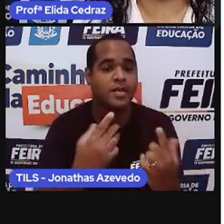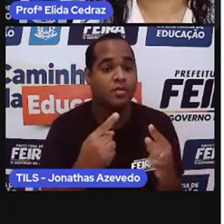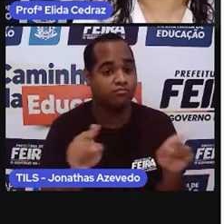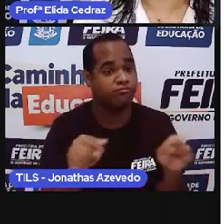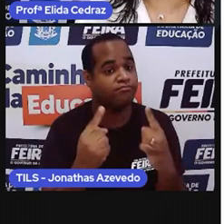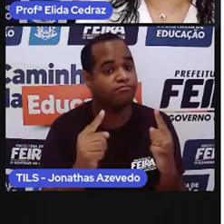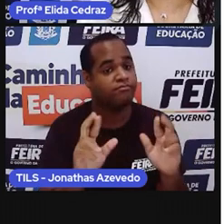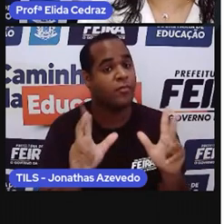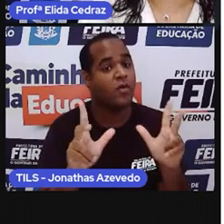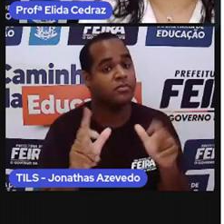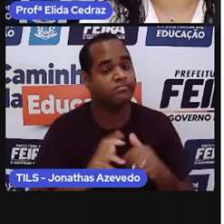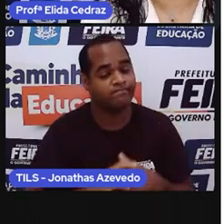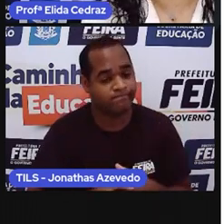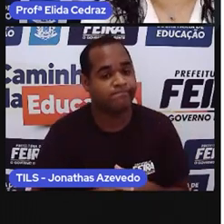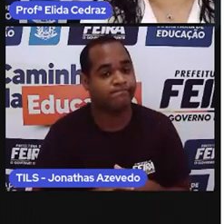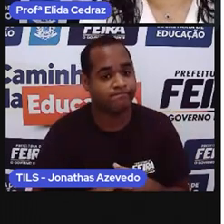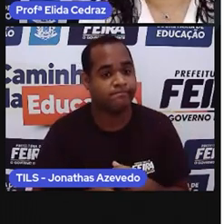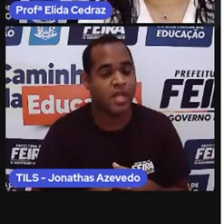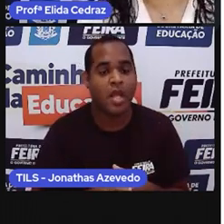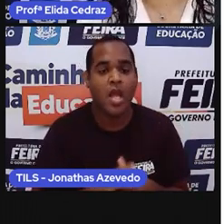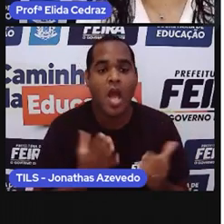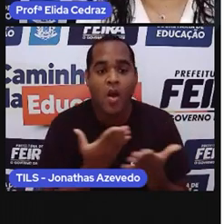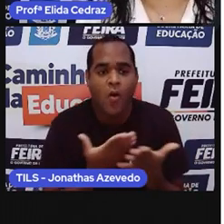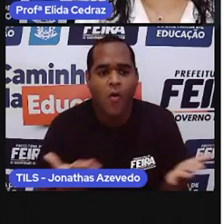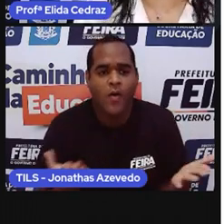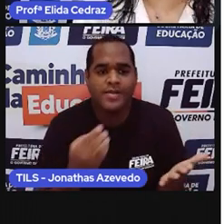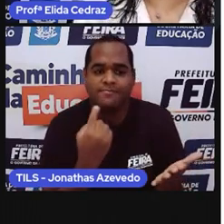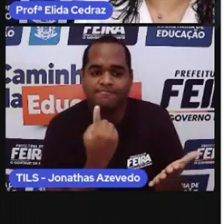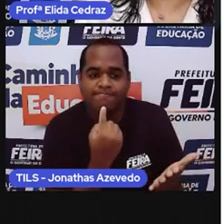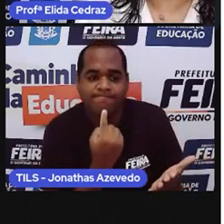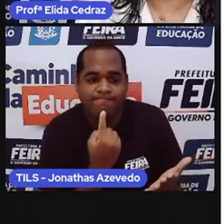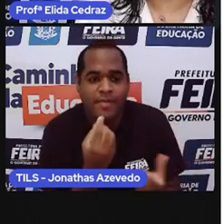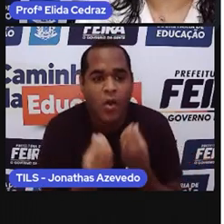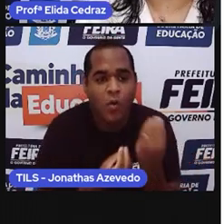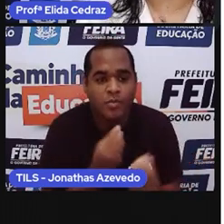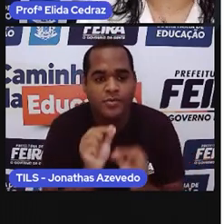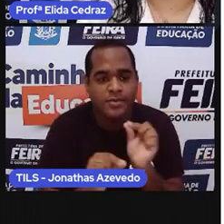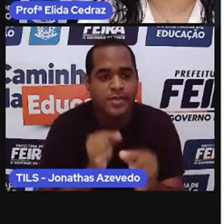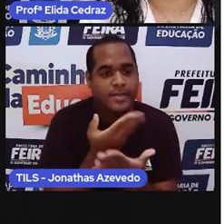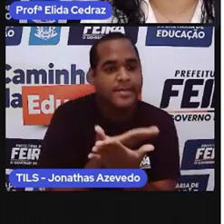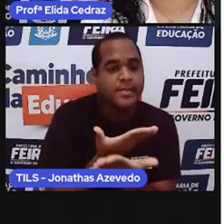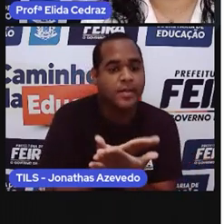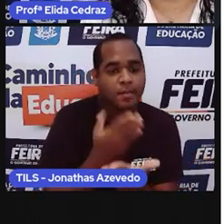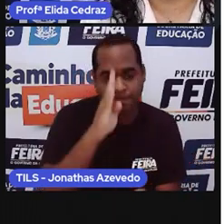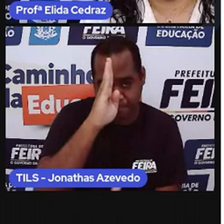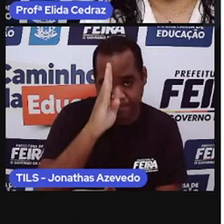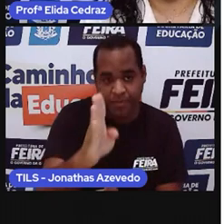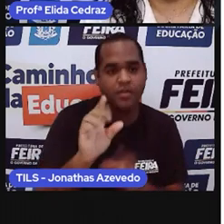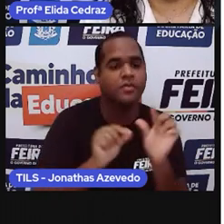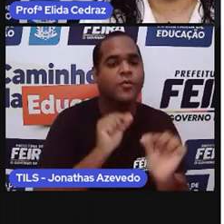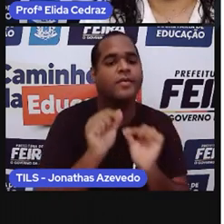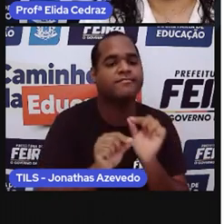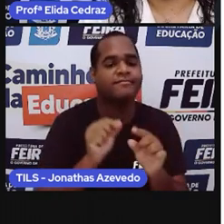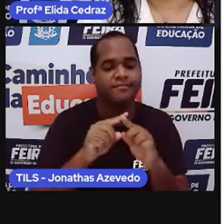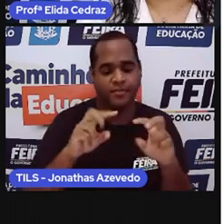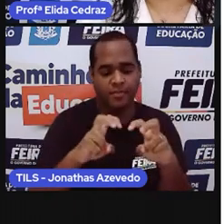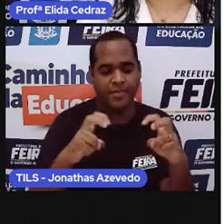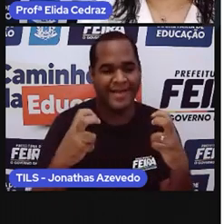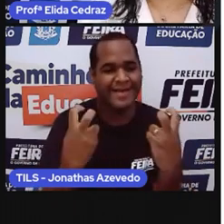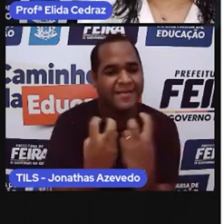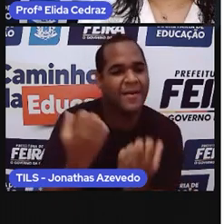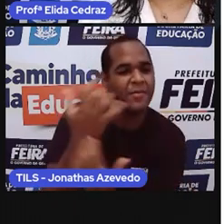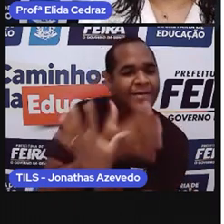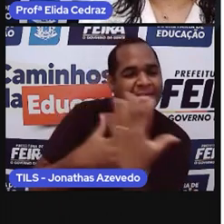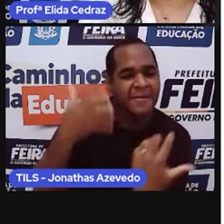música. Mas hoje nós vamos estudar principalmente as cantigas de roda,